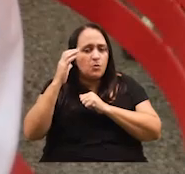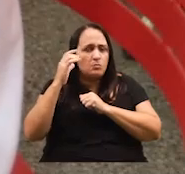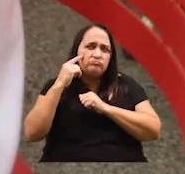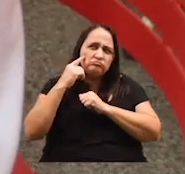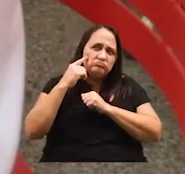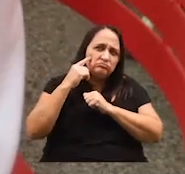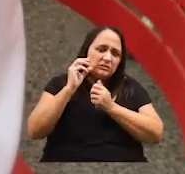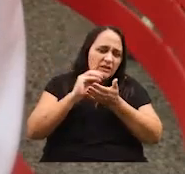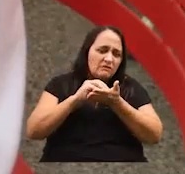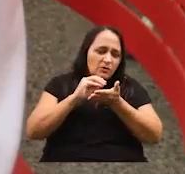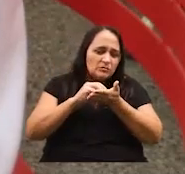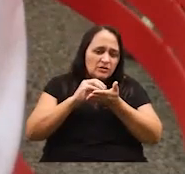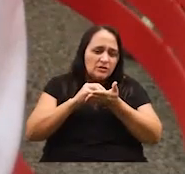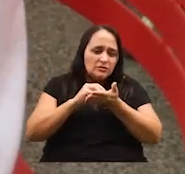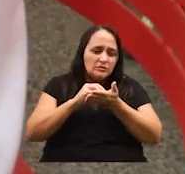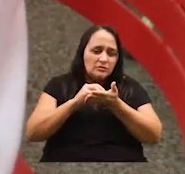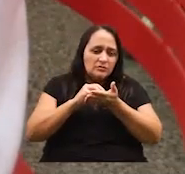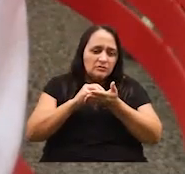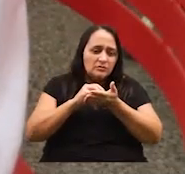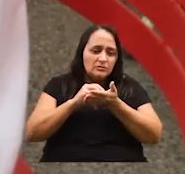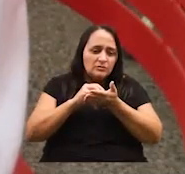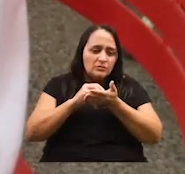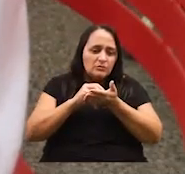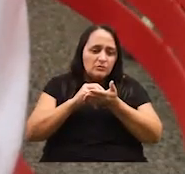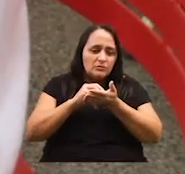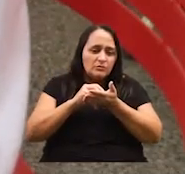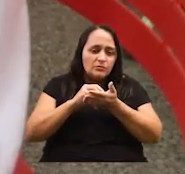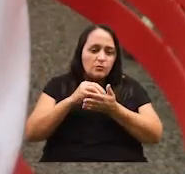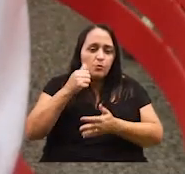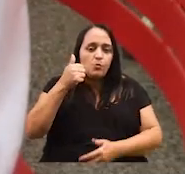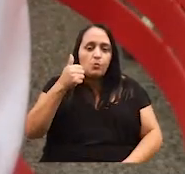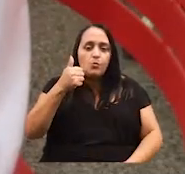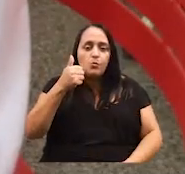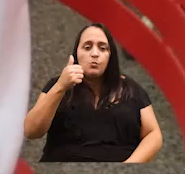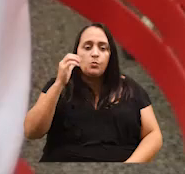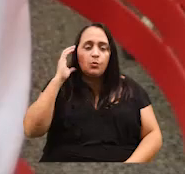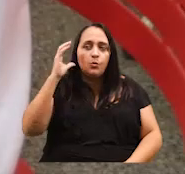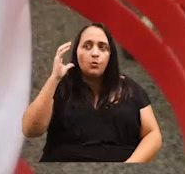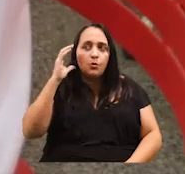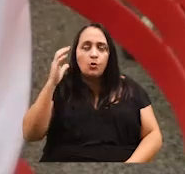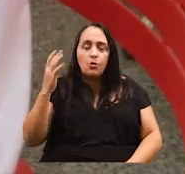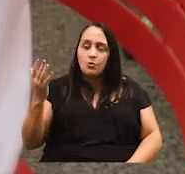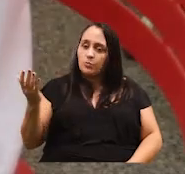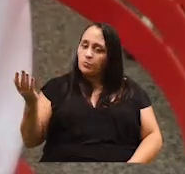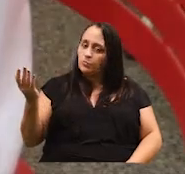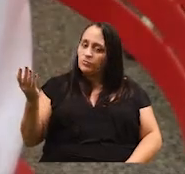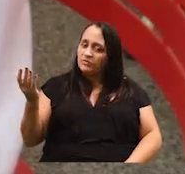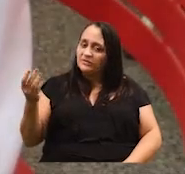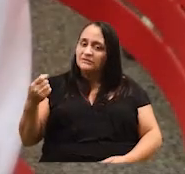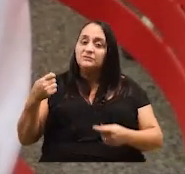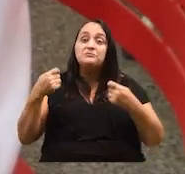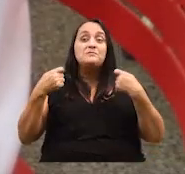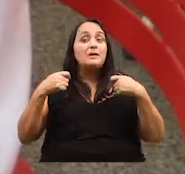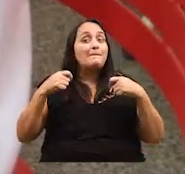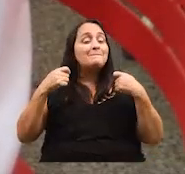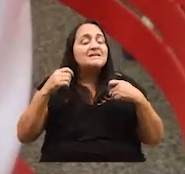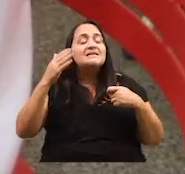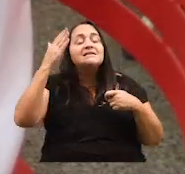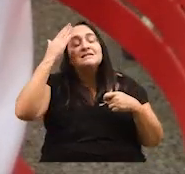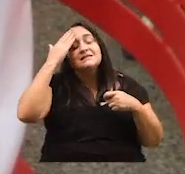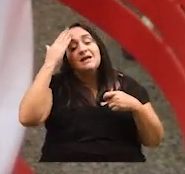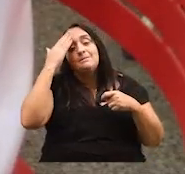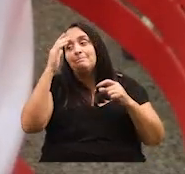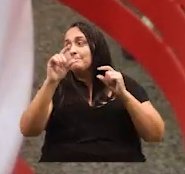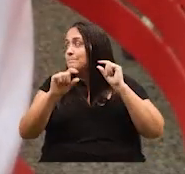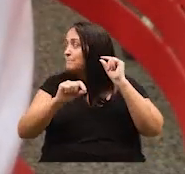alguma coisa aí. O que que tá faltando? Primeira coisa que a gente precisa ter em mente é